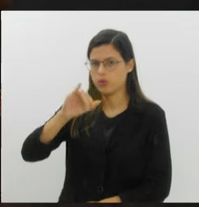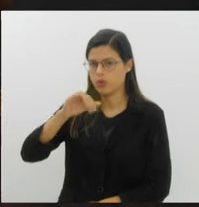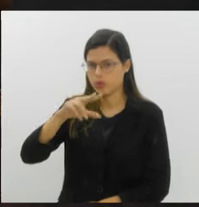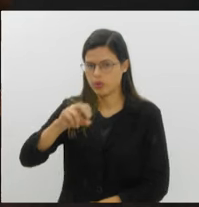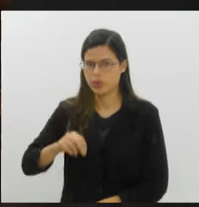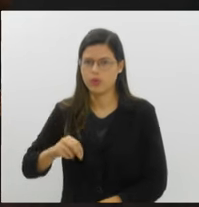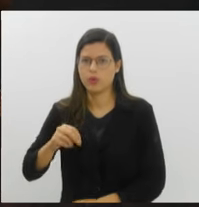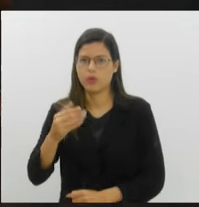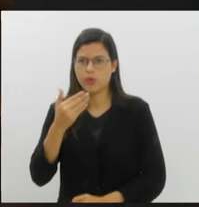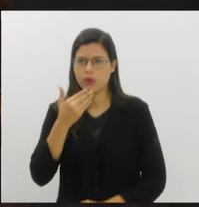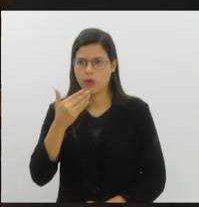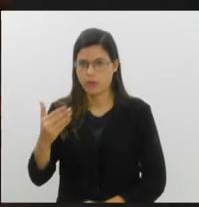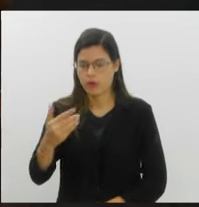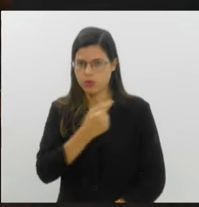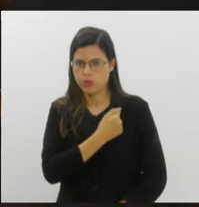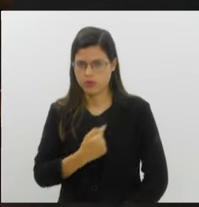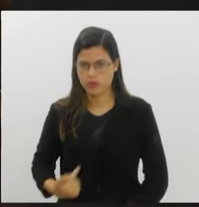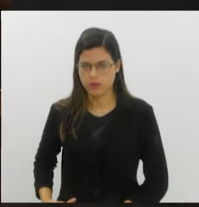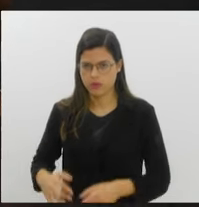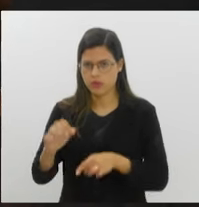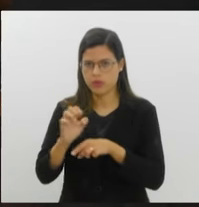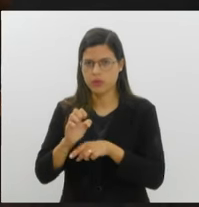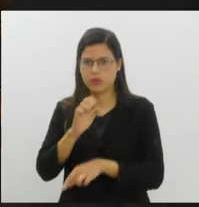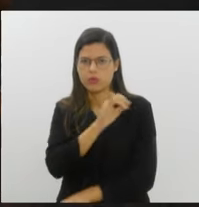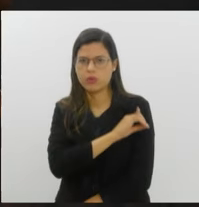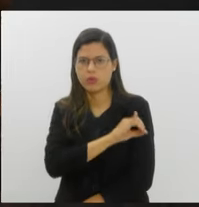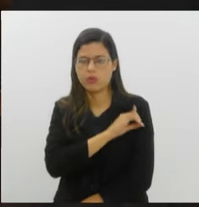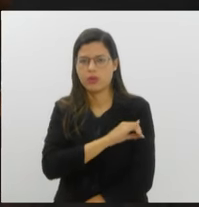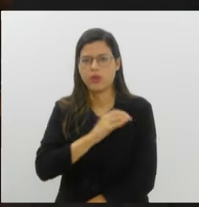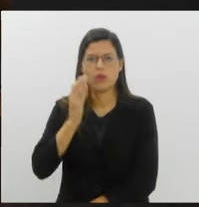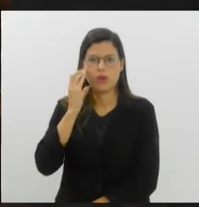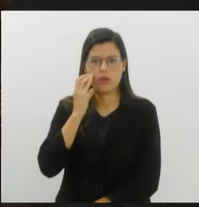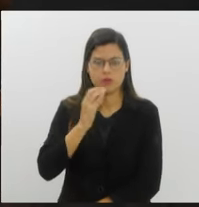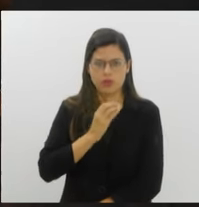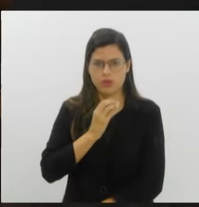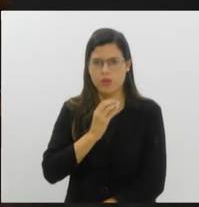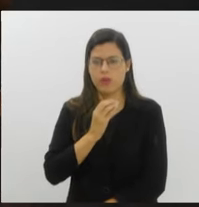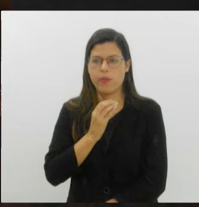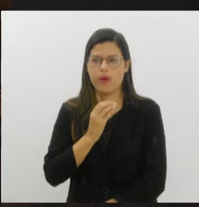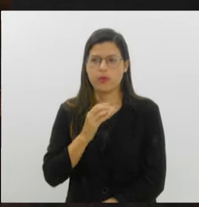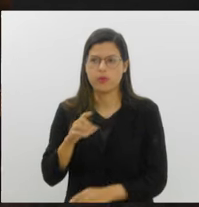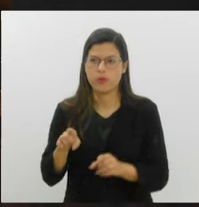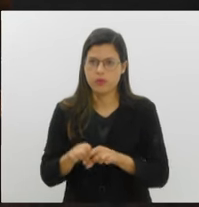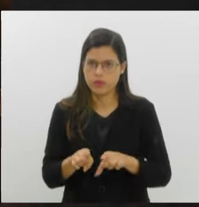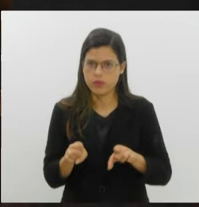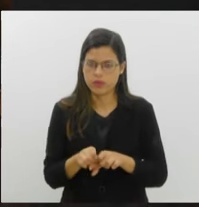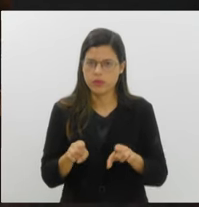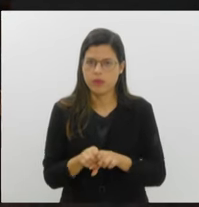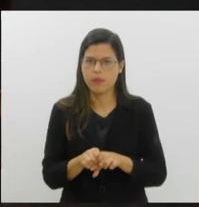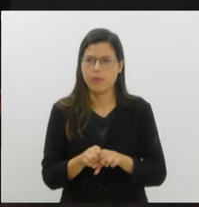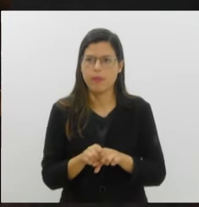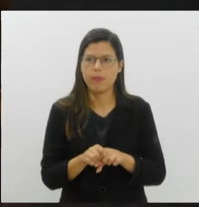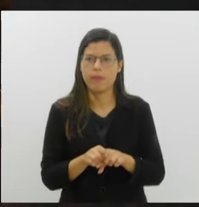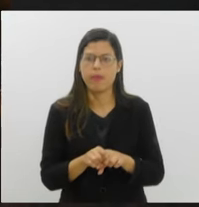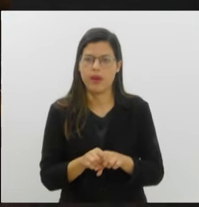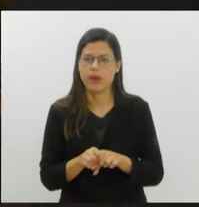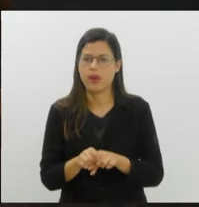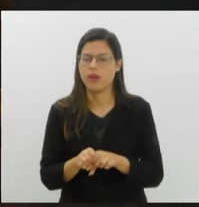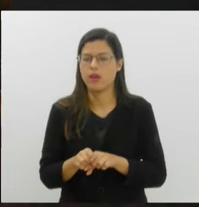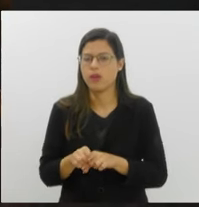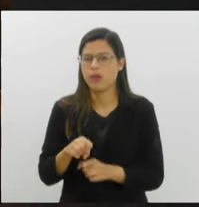ao excelentíssimo senhor governador do estado do Rio de Janeiro, Cláudio Castro, com vistas ao secretário de Estado de Polícia Militar, coronel